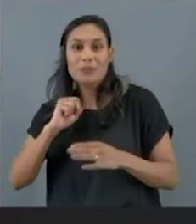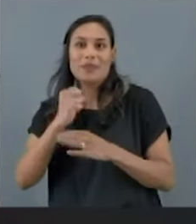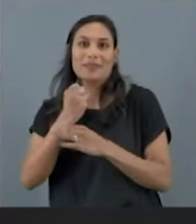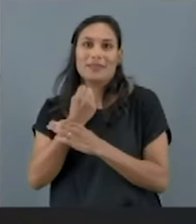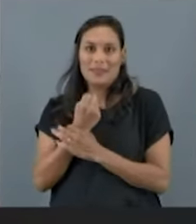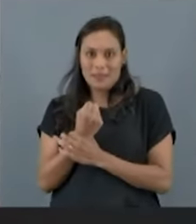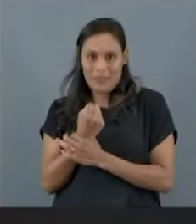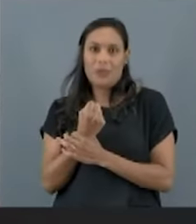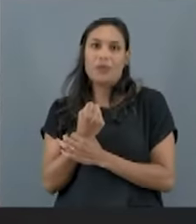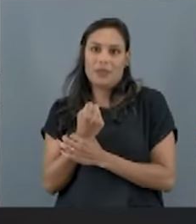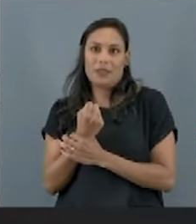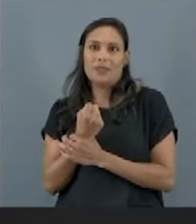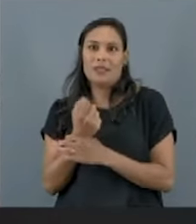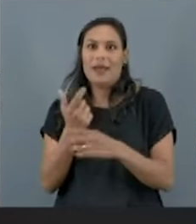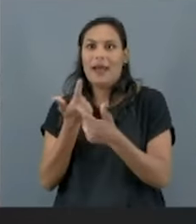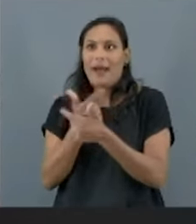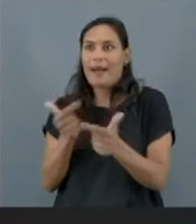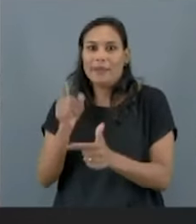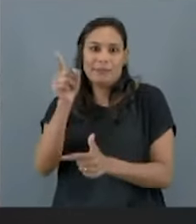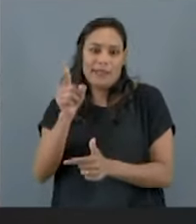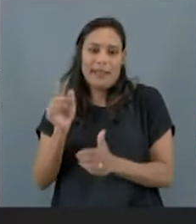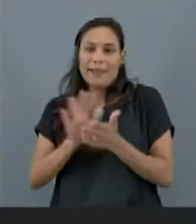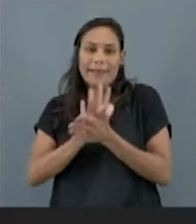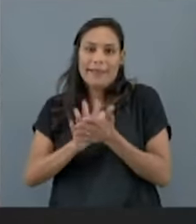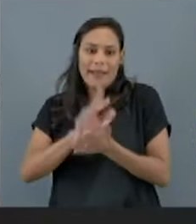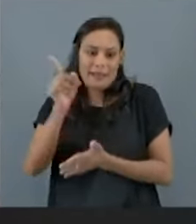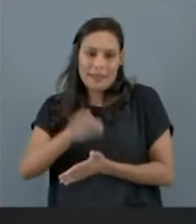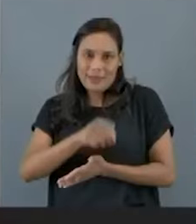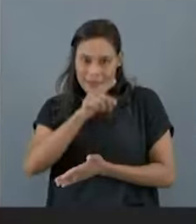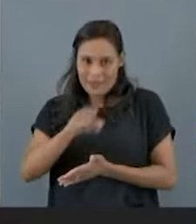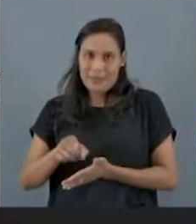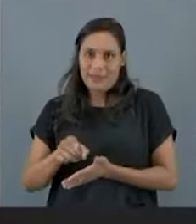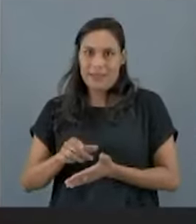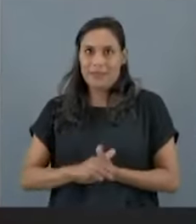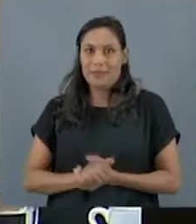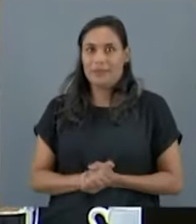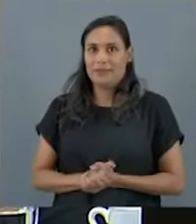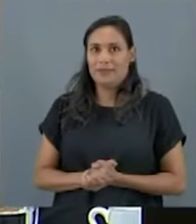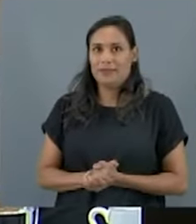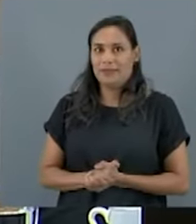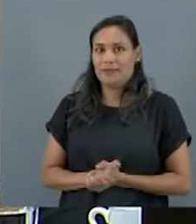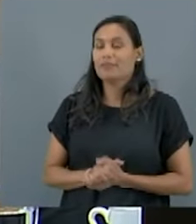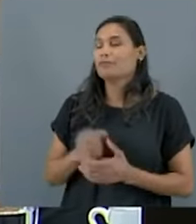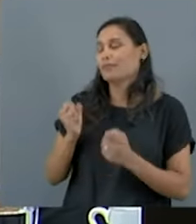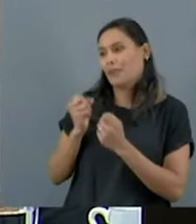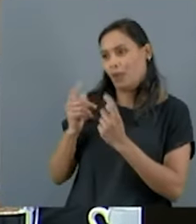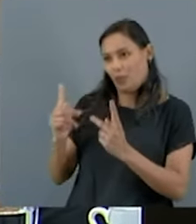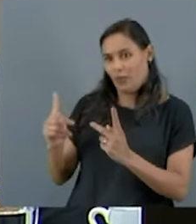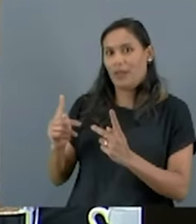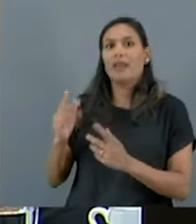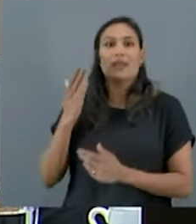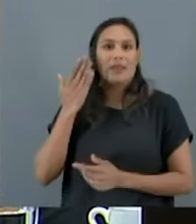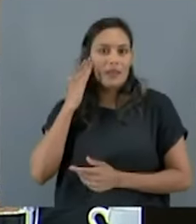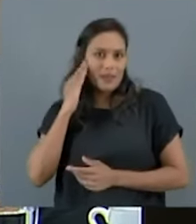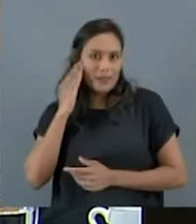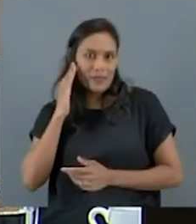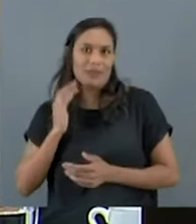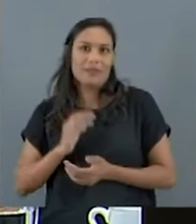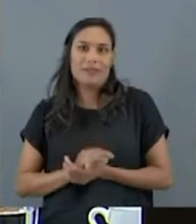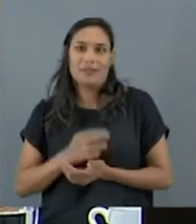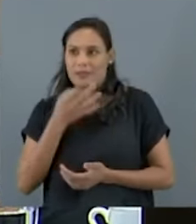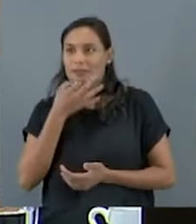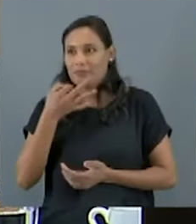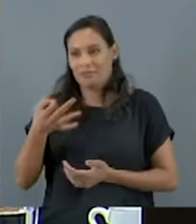não tem nenhuma vedação e nenhuma súmula da Comissão de Constituição e Justiça. Tá bem, o argumento está colocado, está bem assim também,